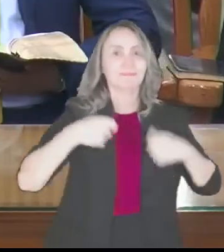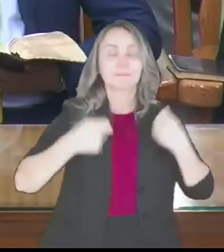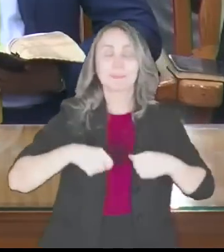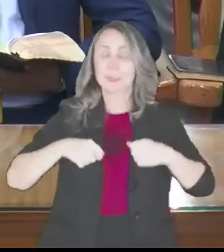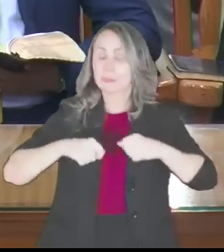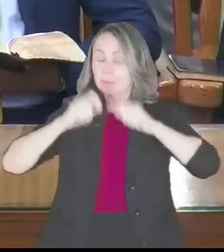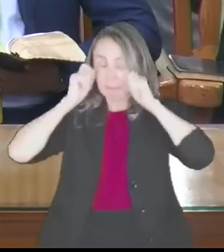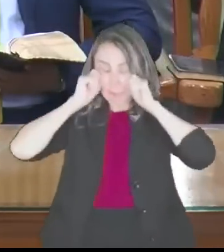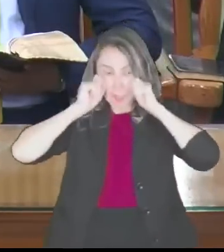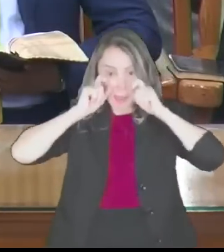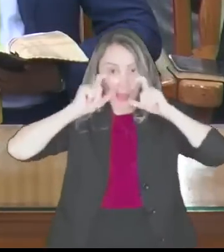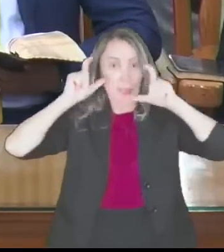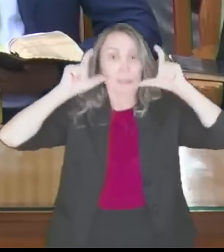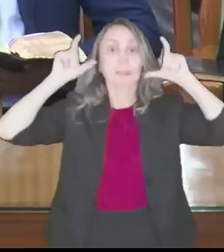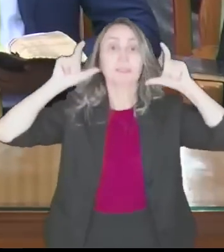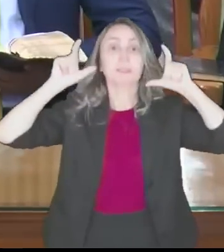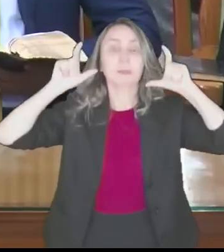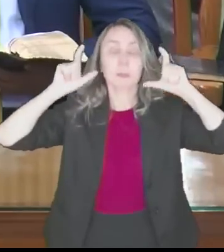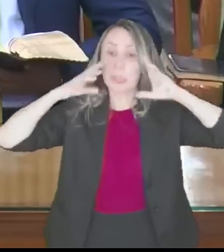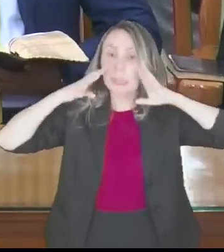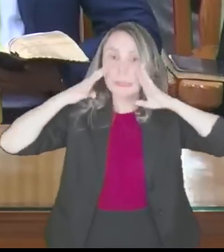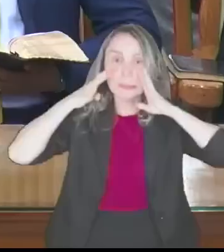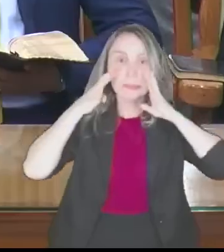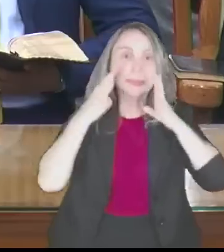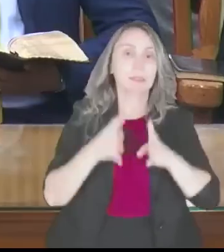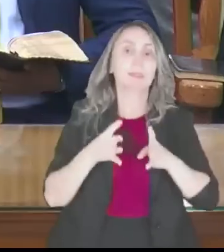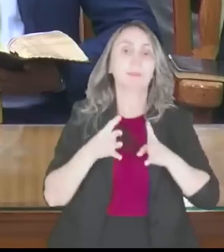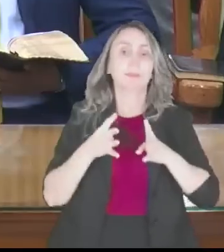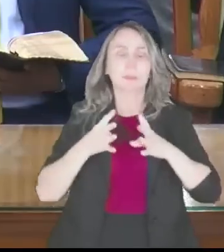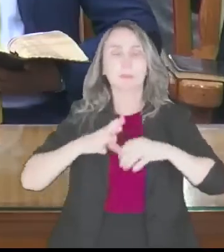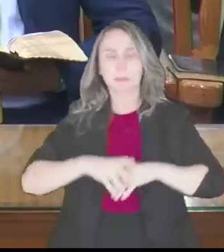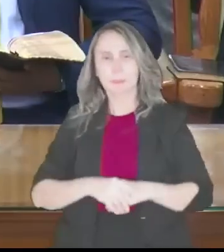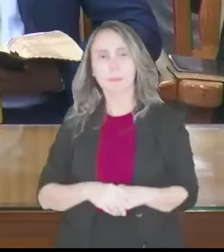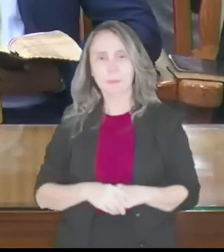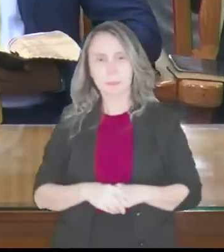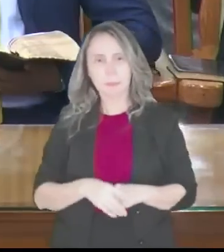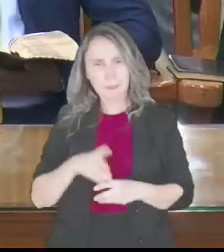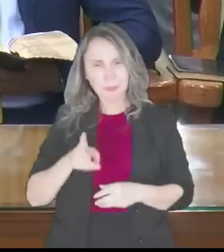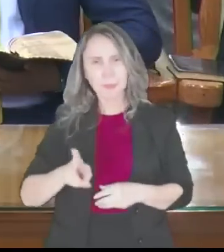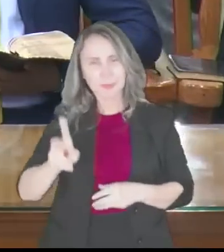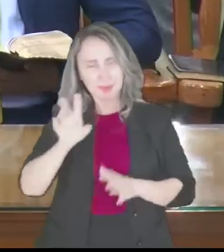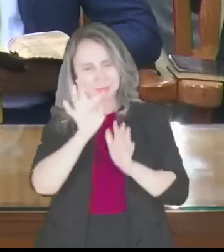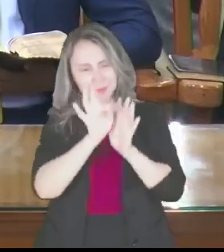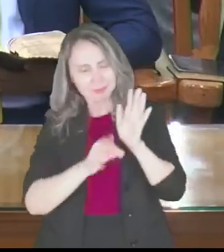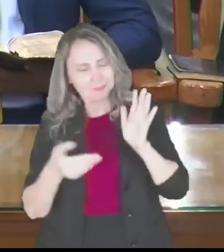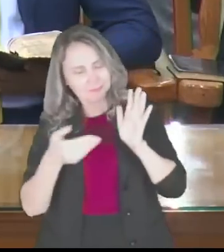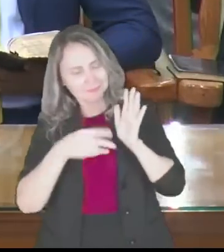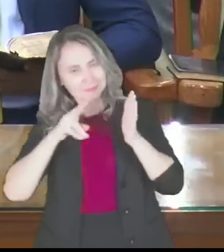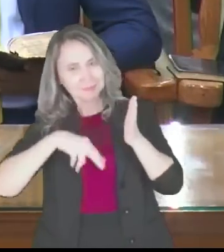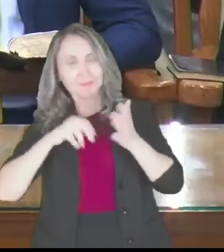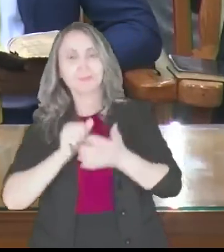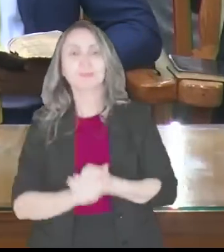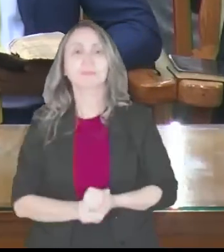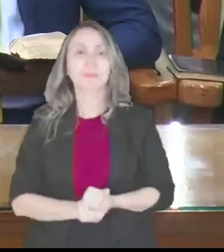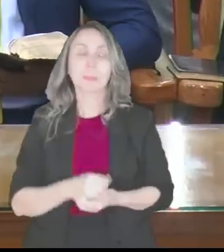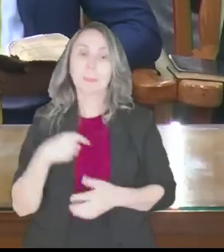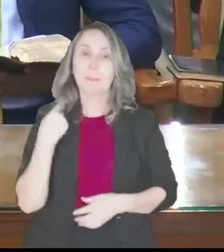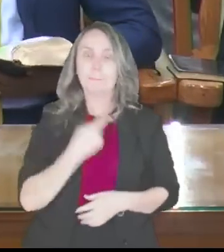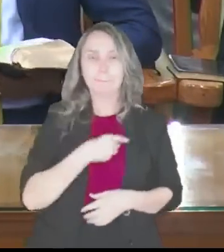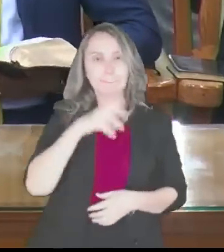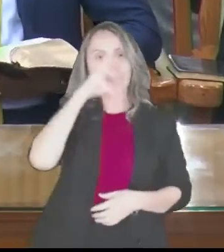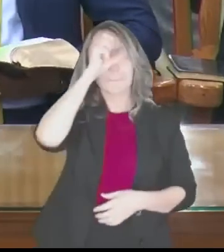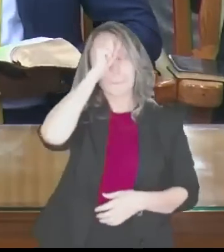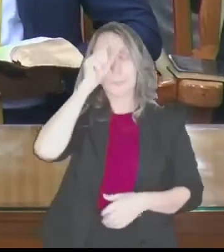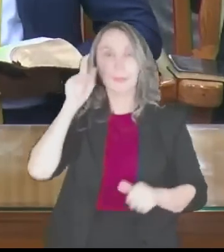Atentos. Atentos. Meus amados irmãos, aí prossiga. Pedro, vamos ver. Primeiro aprendemos que Pedro disse